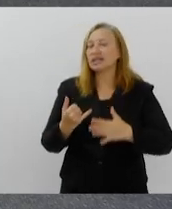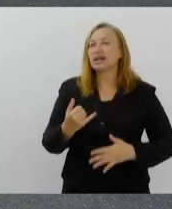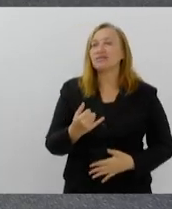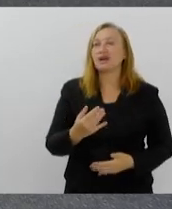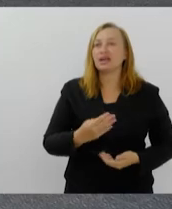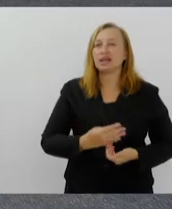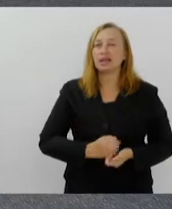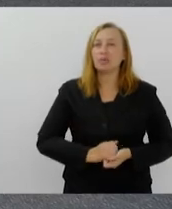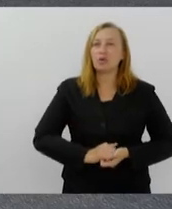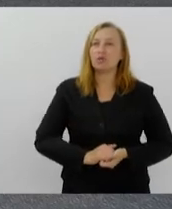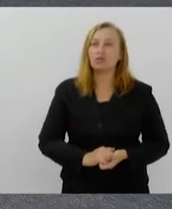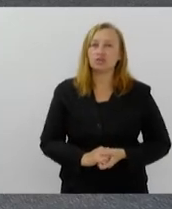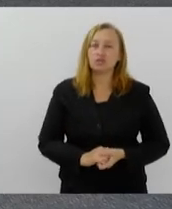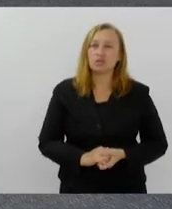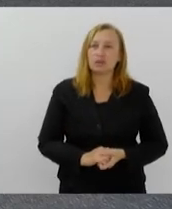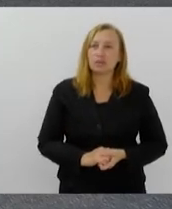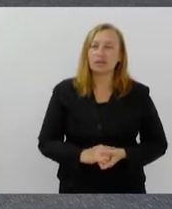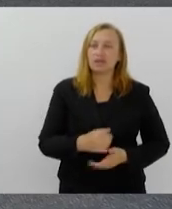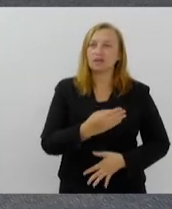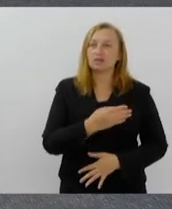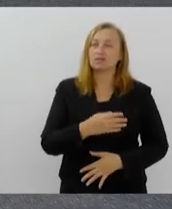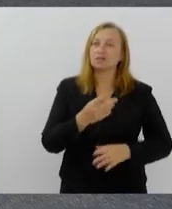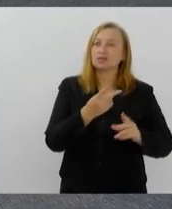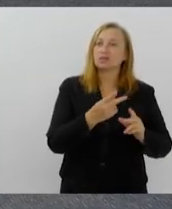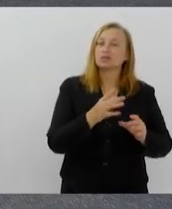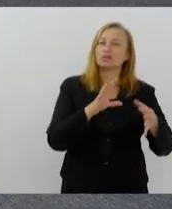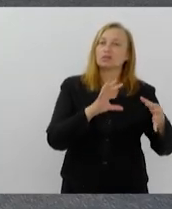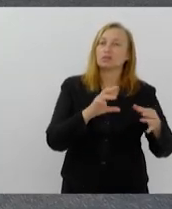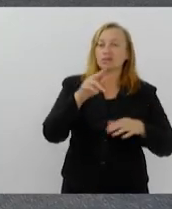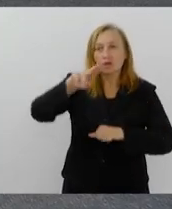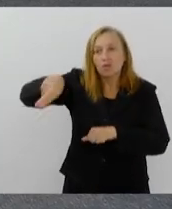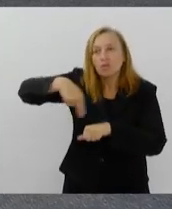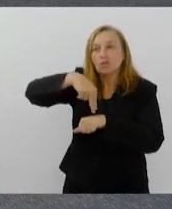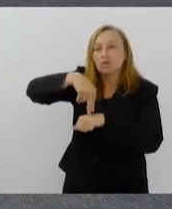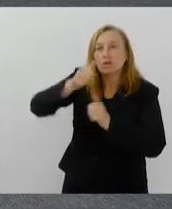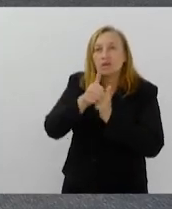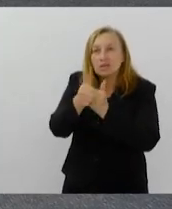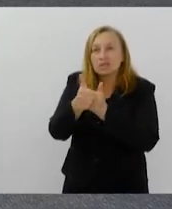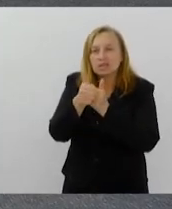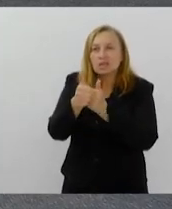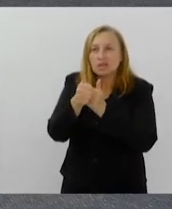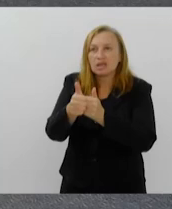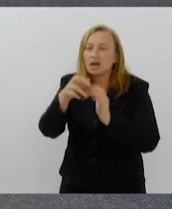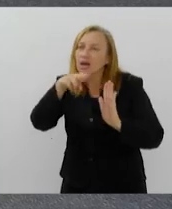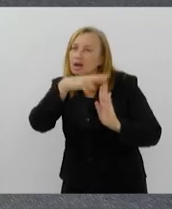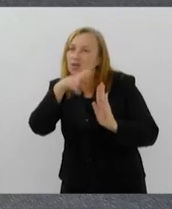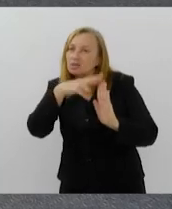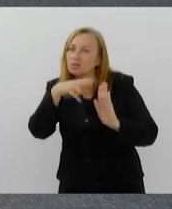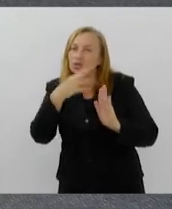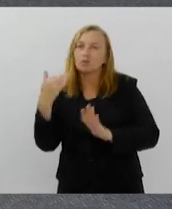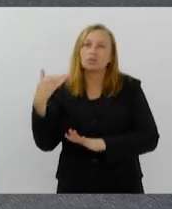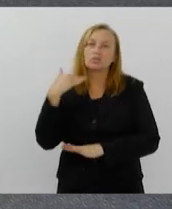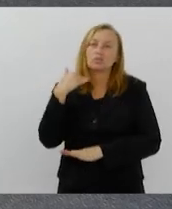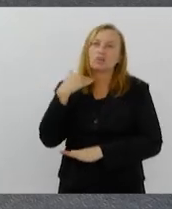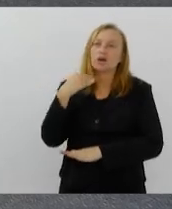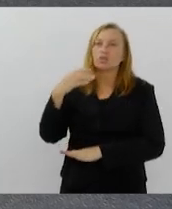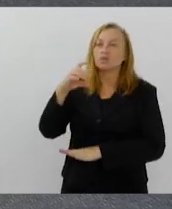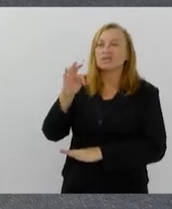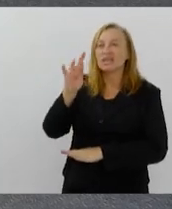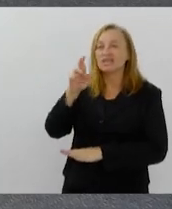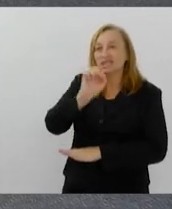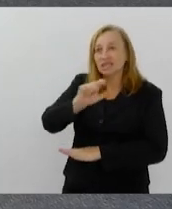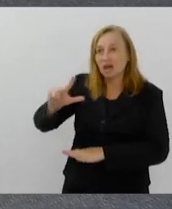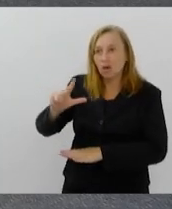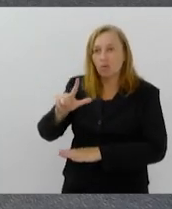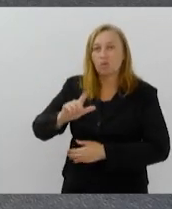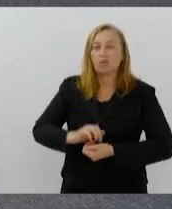União, ela seguir a resolução do Banco Central